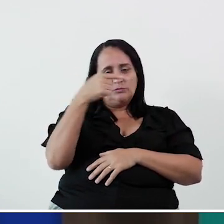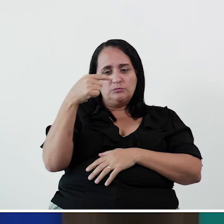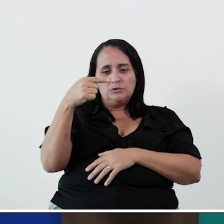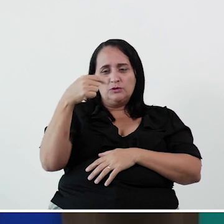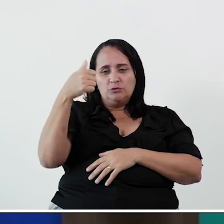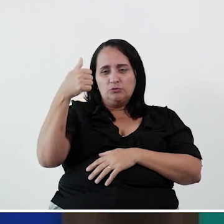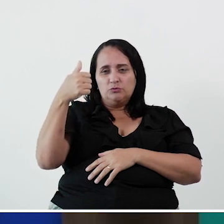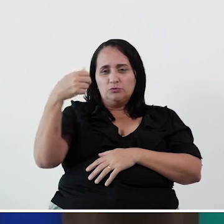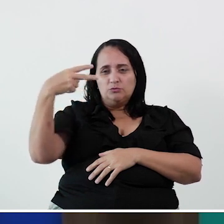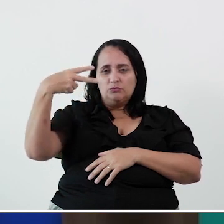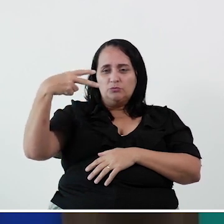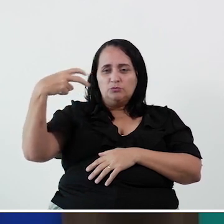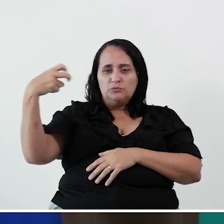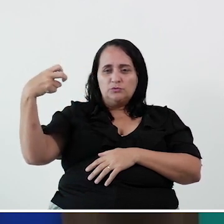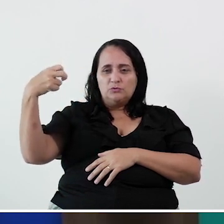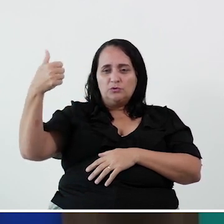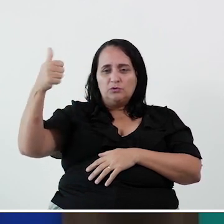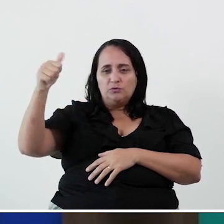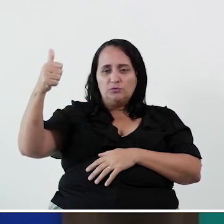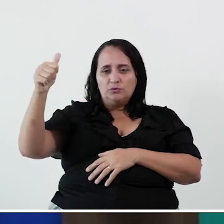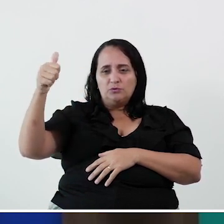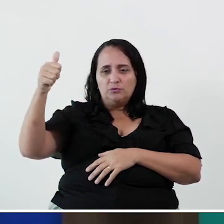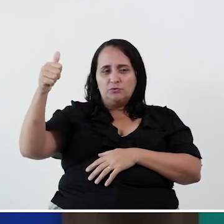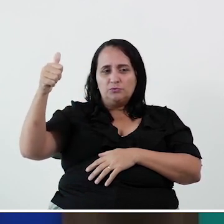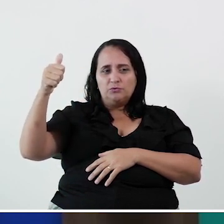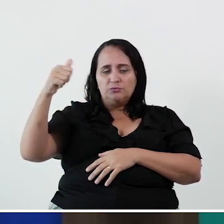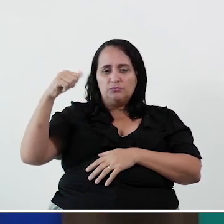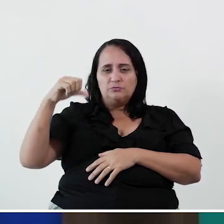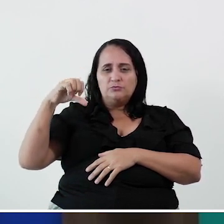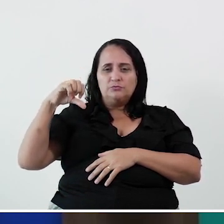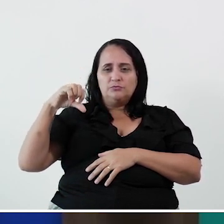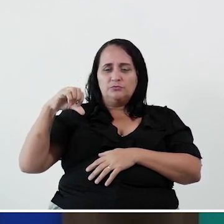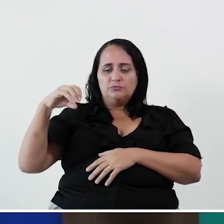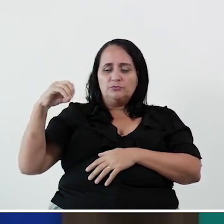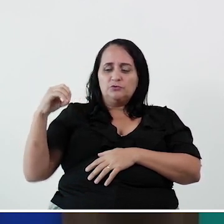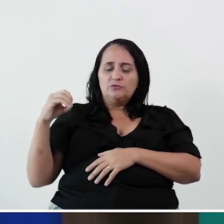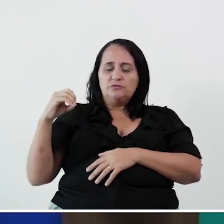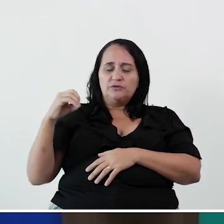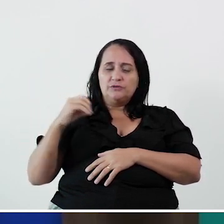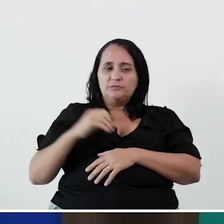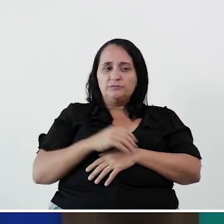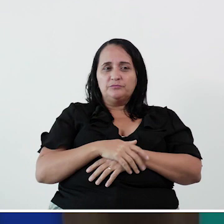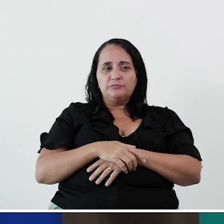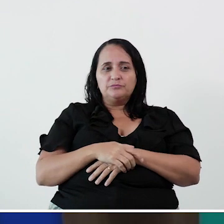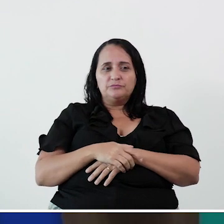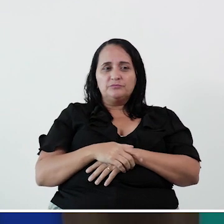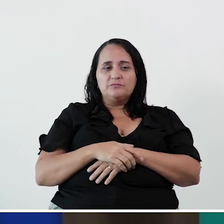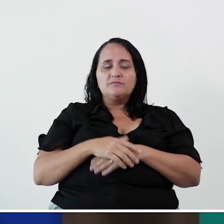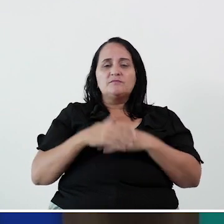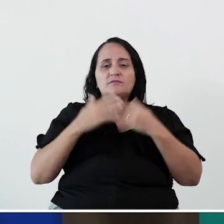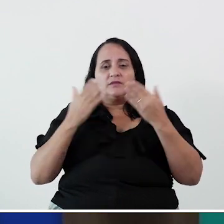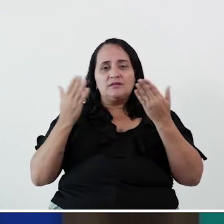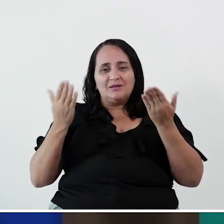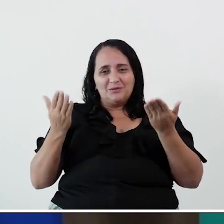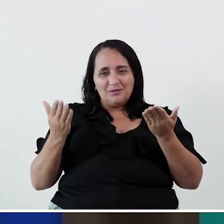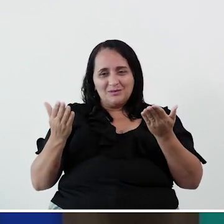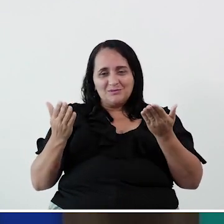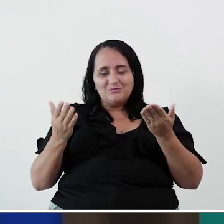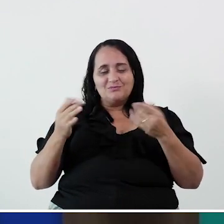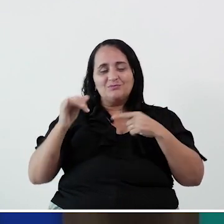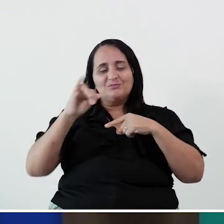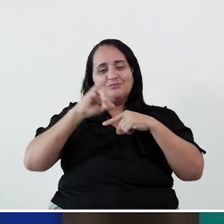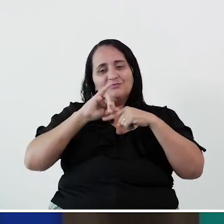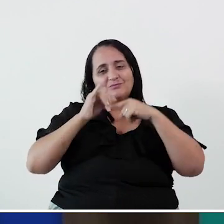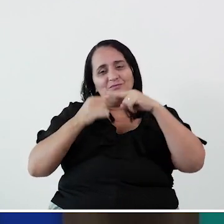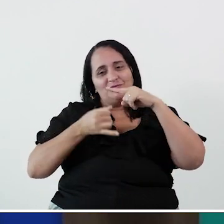1, 11. Sobre 90, essa é a fração que gerou